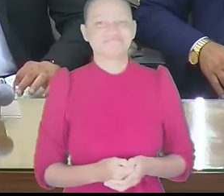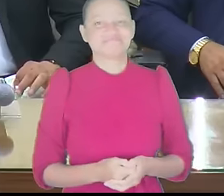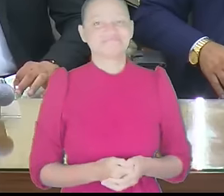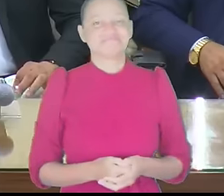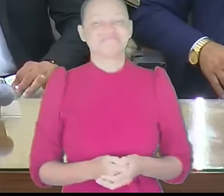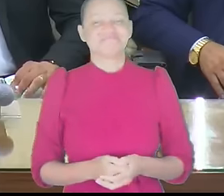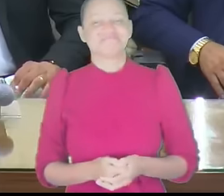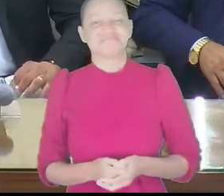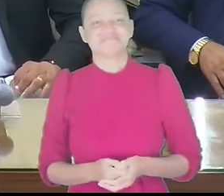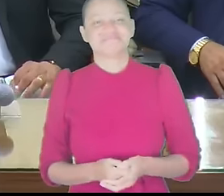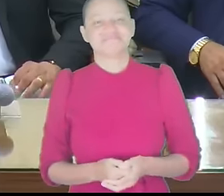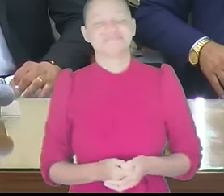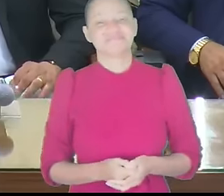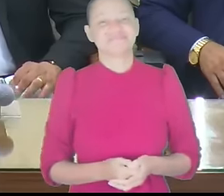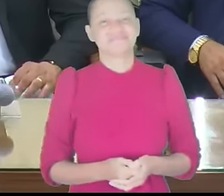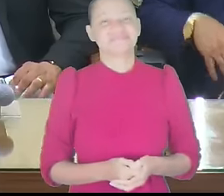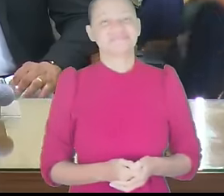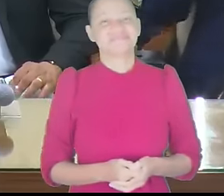Deixa eu ver o que eu sou.